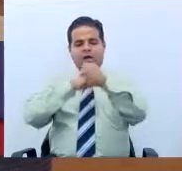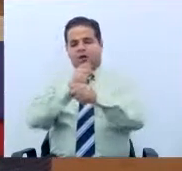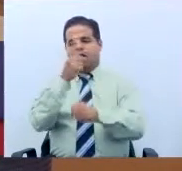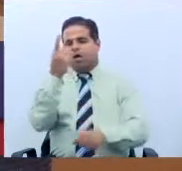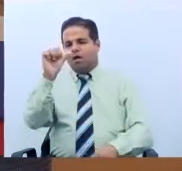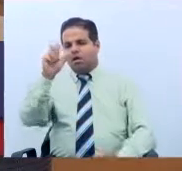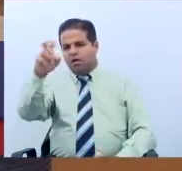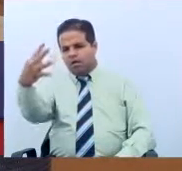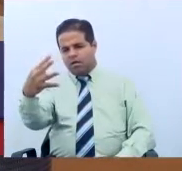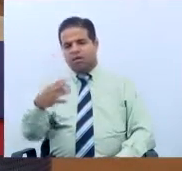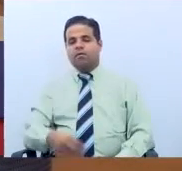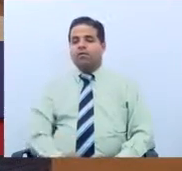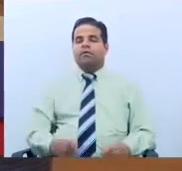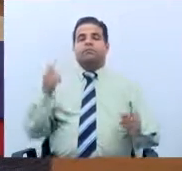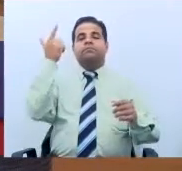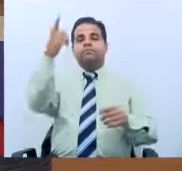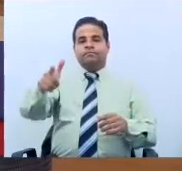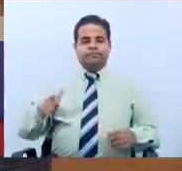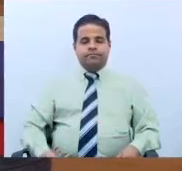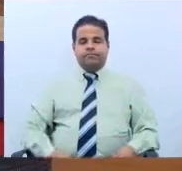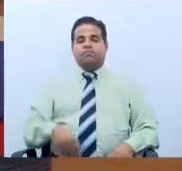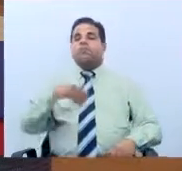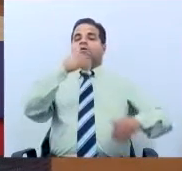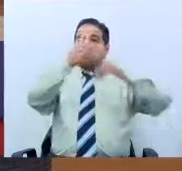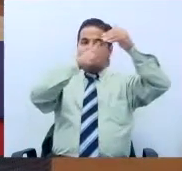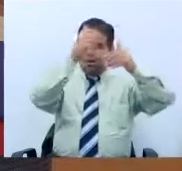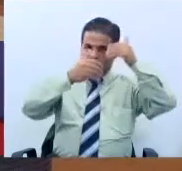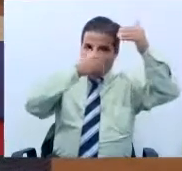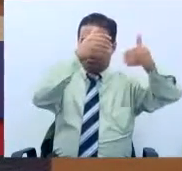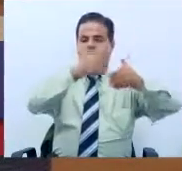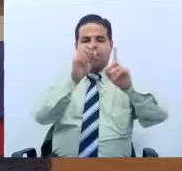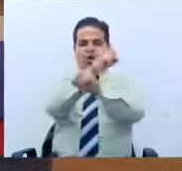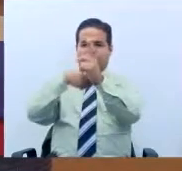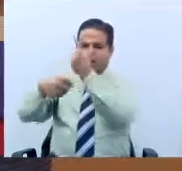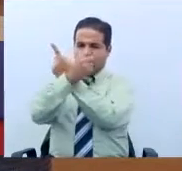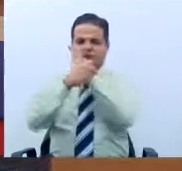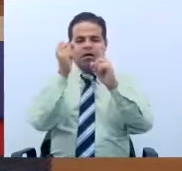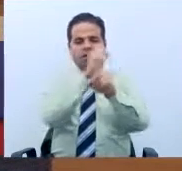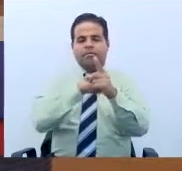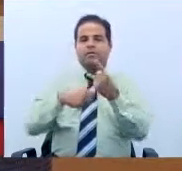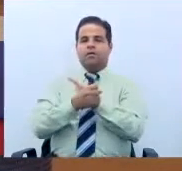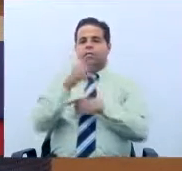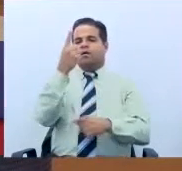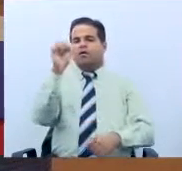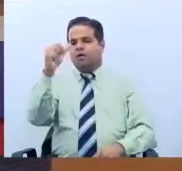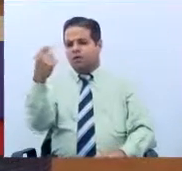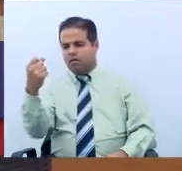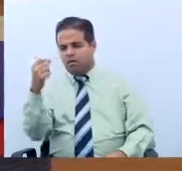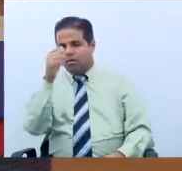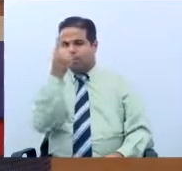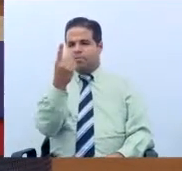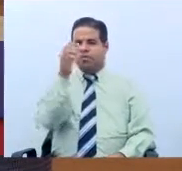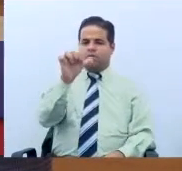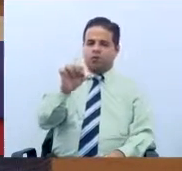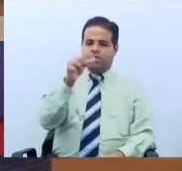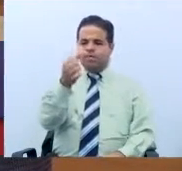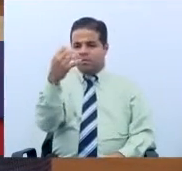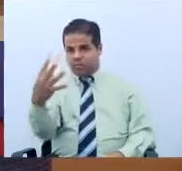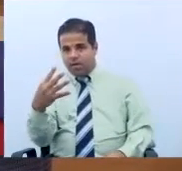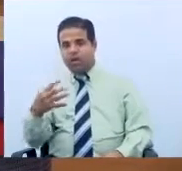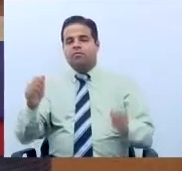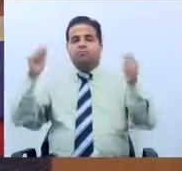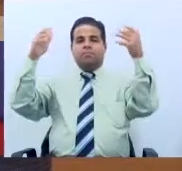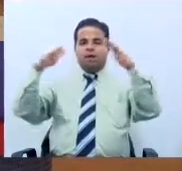também, contra os avanços sociais, em 64, derruba o